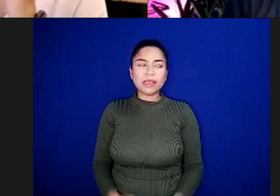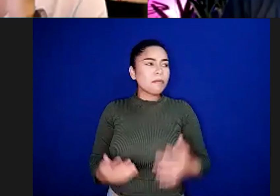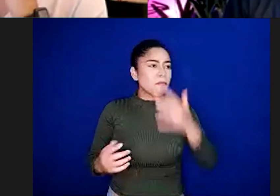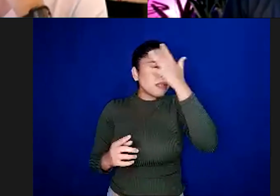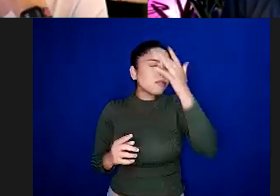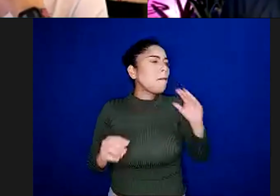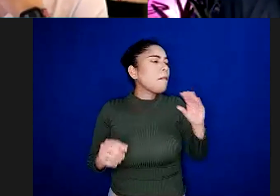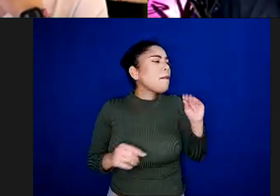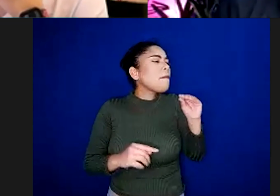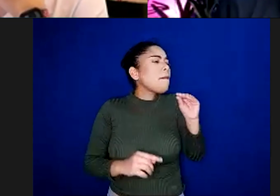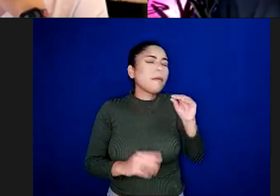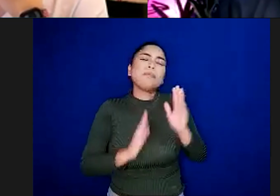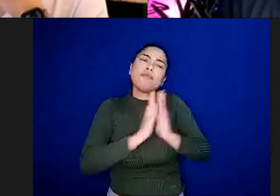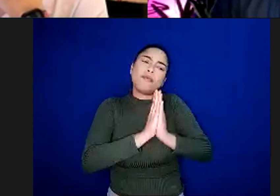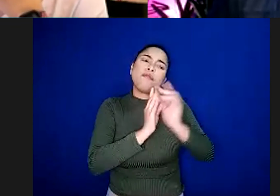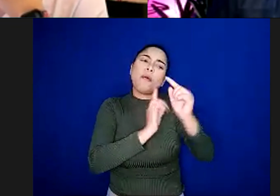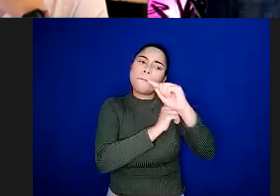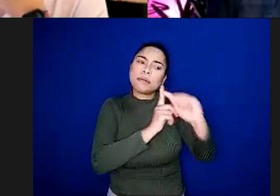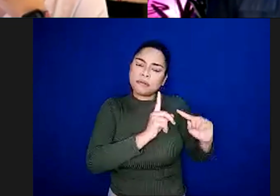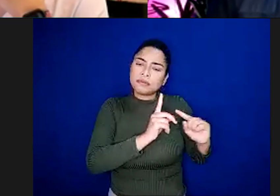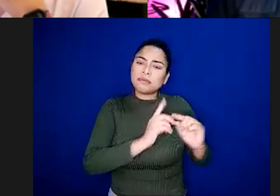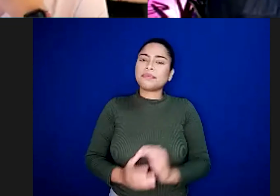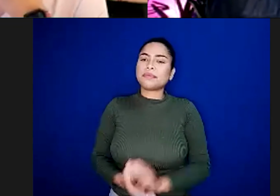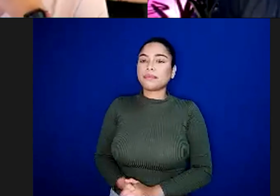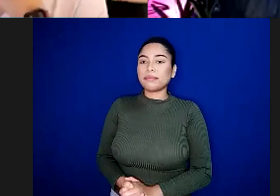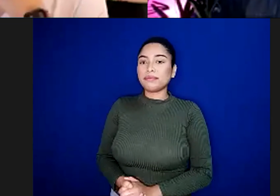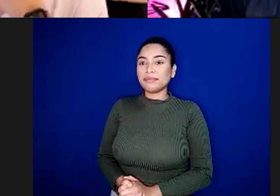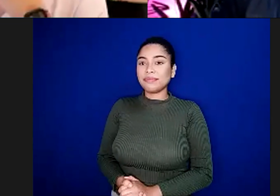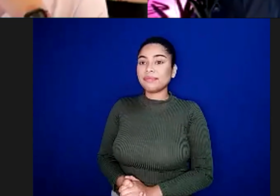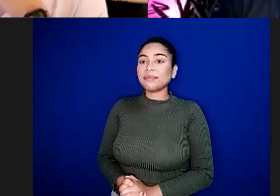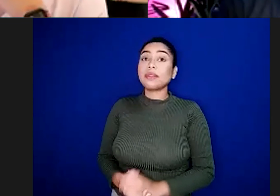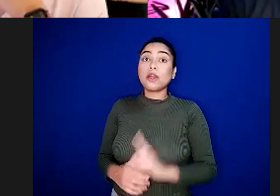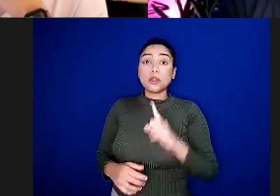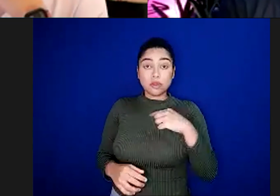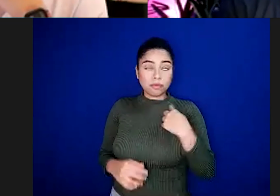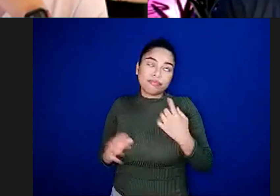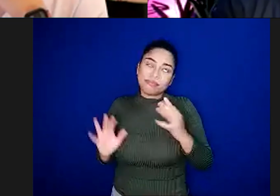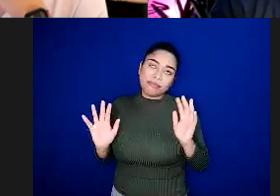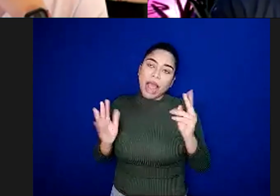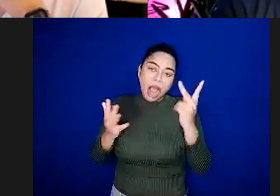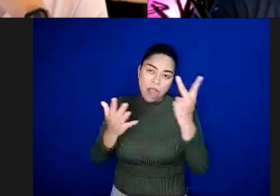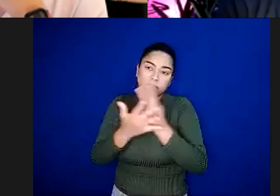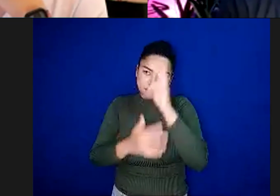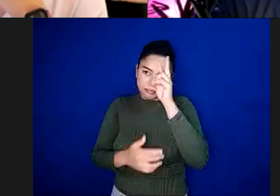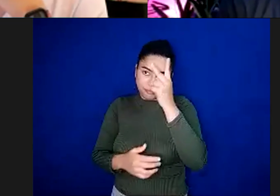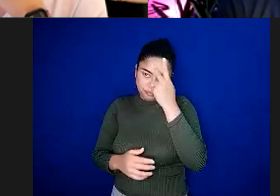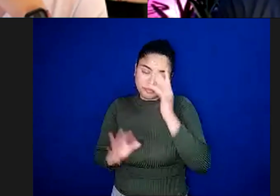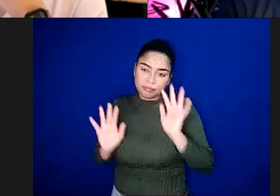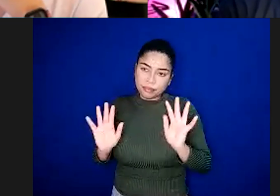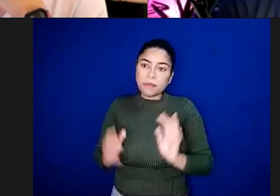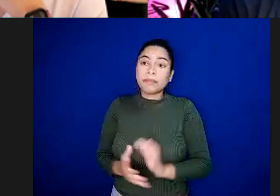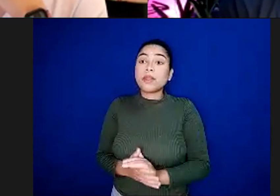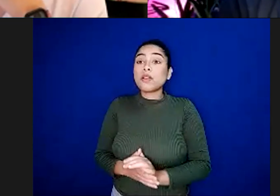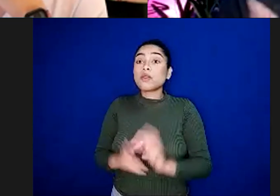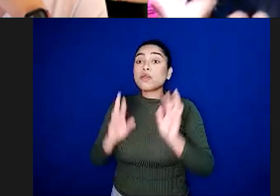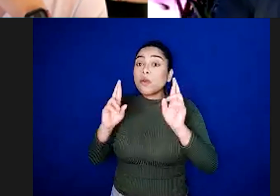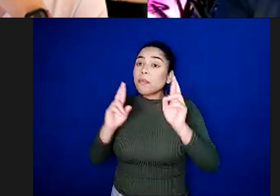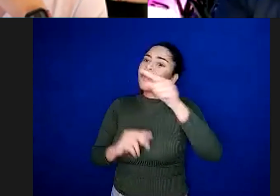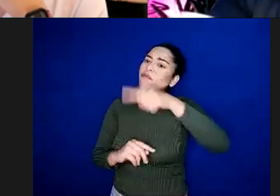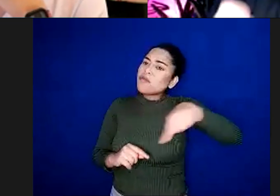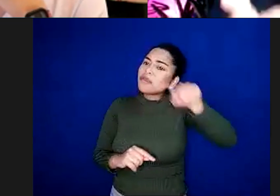pessoal a gente aqui fala com nada o microfone mas tudo bem gente acontece se a gente conta muito com a participação de